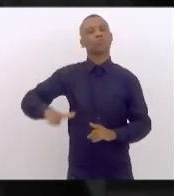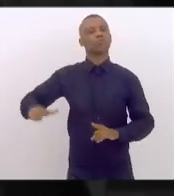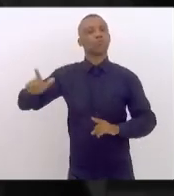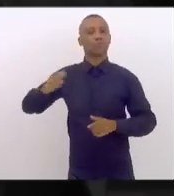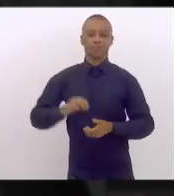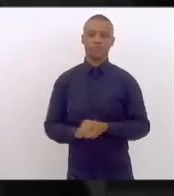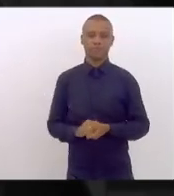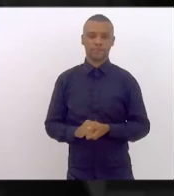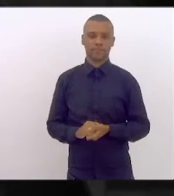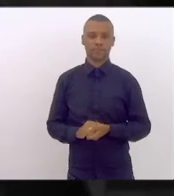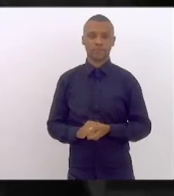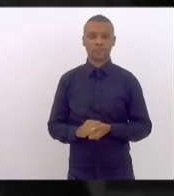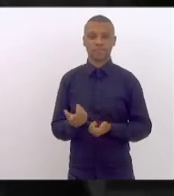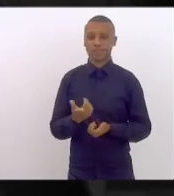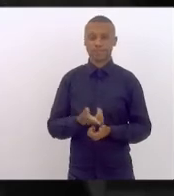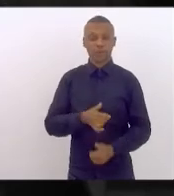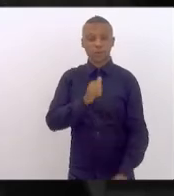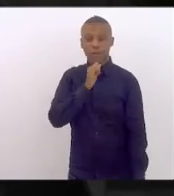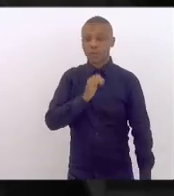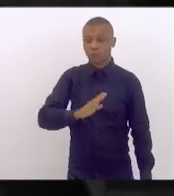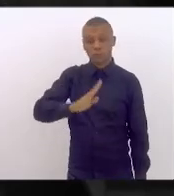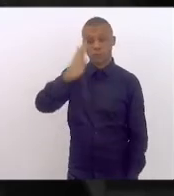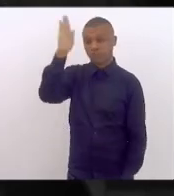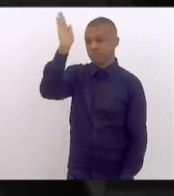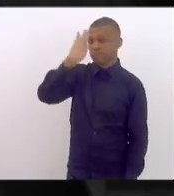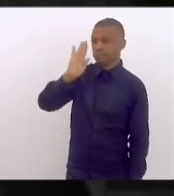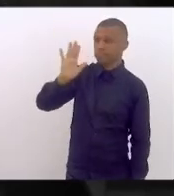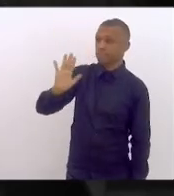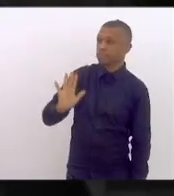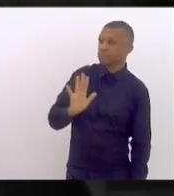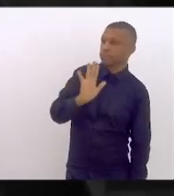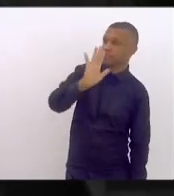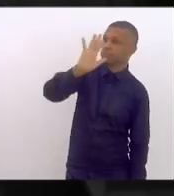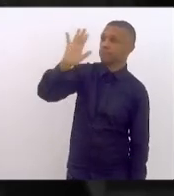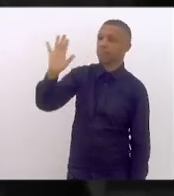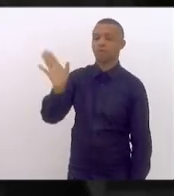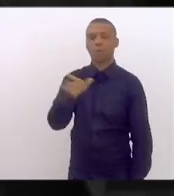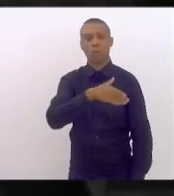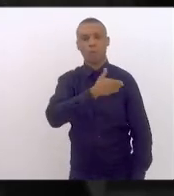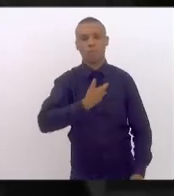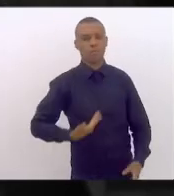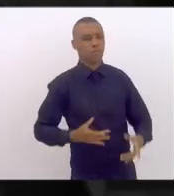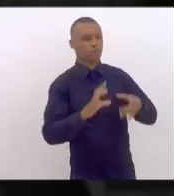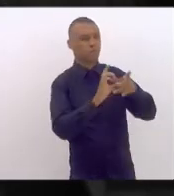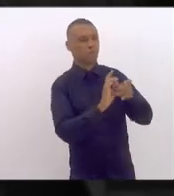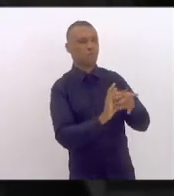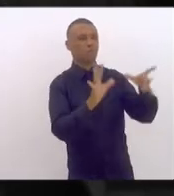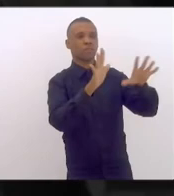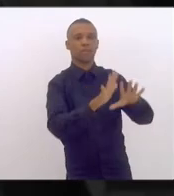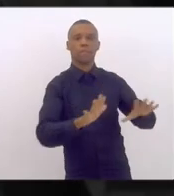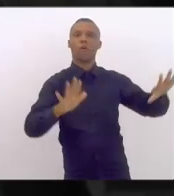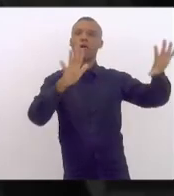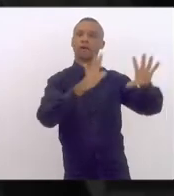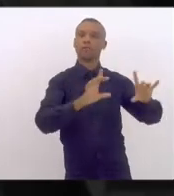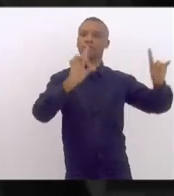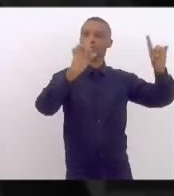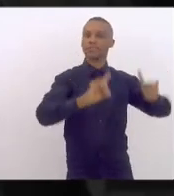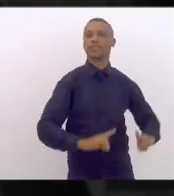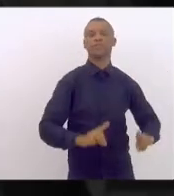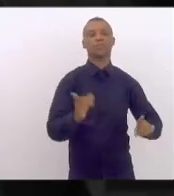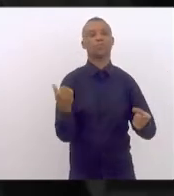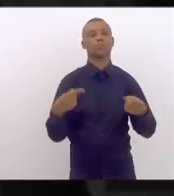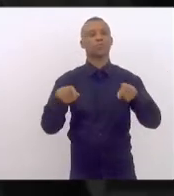de reencontro do Brasil com o estado democrático de direito com o ambiente